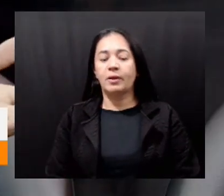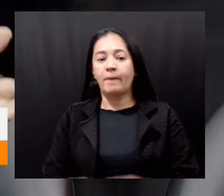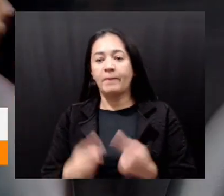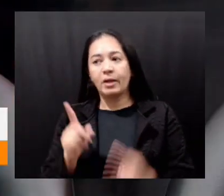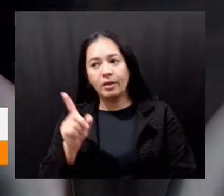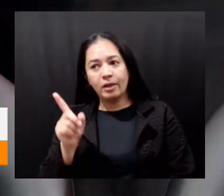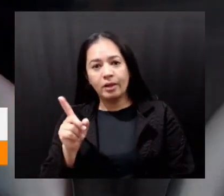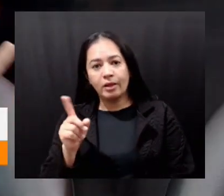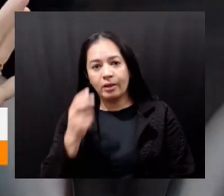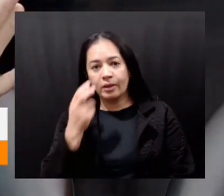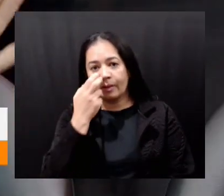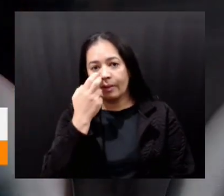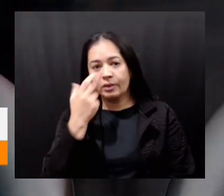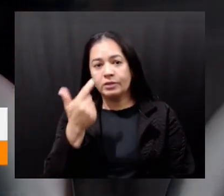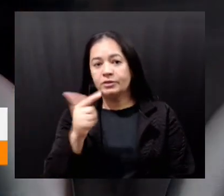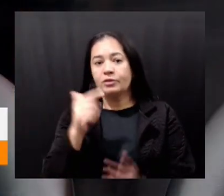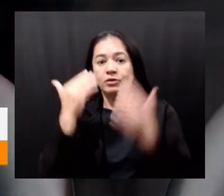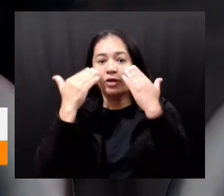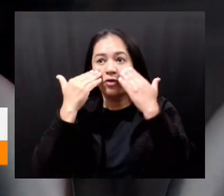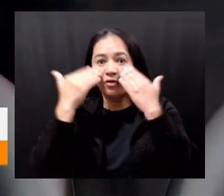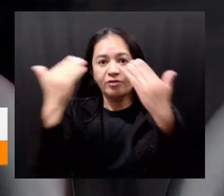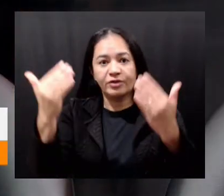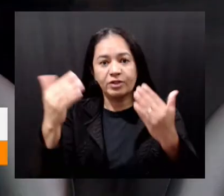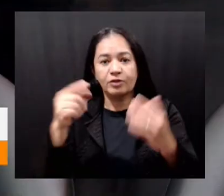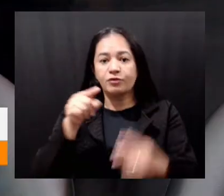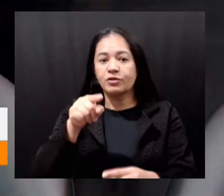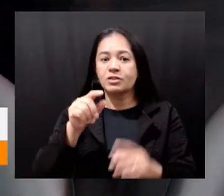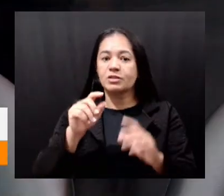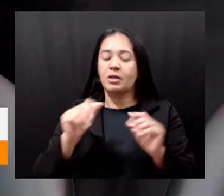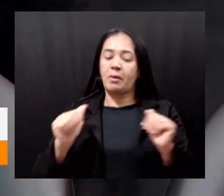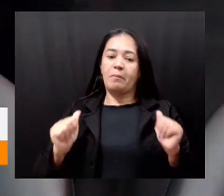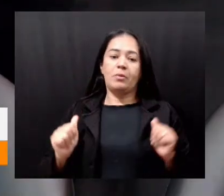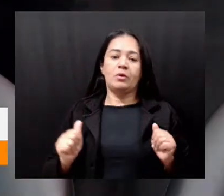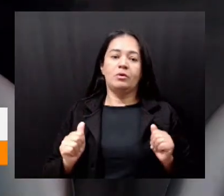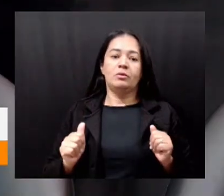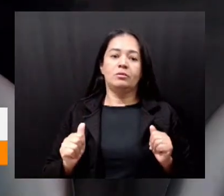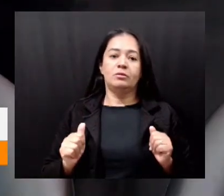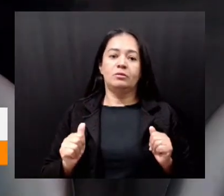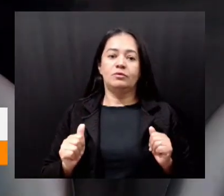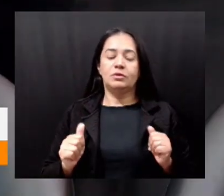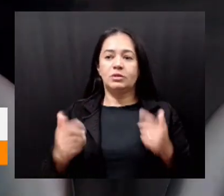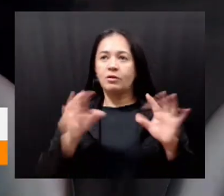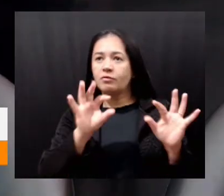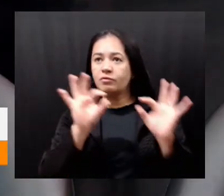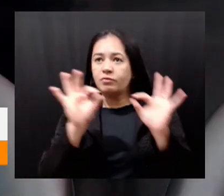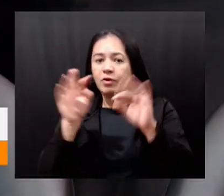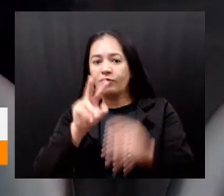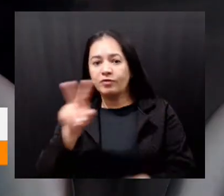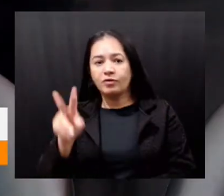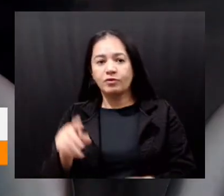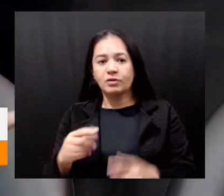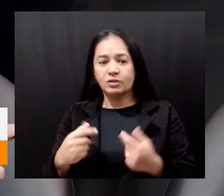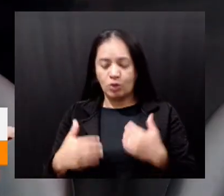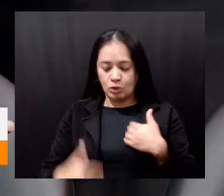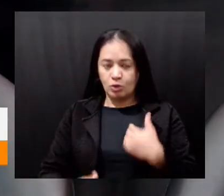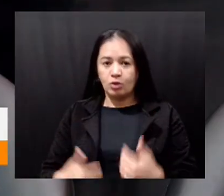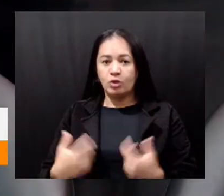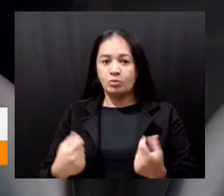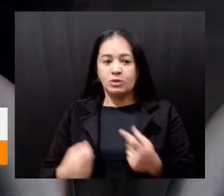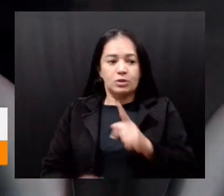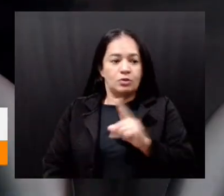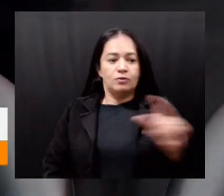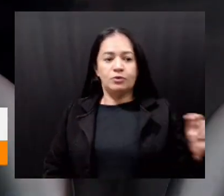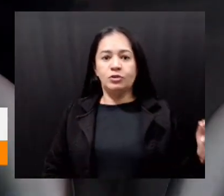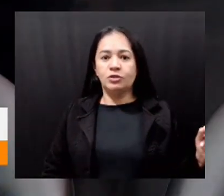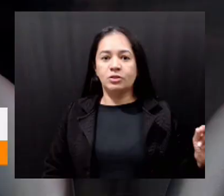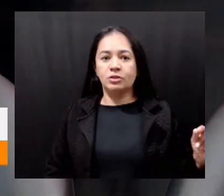um enfrentamento do inimigo, você está passivo, você recebe ali, então você tem que o seu corpo fala: "Eu tenho que fugir disso, é uma situação ameaçadora".